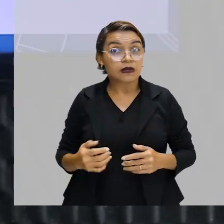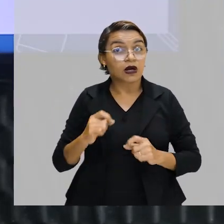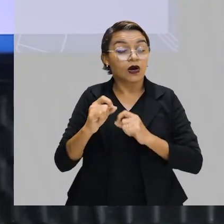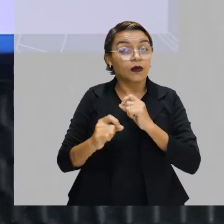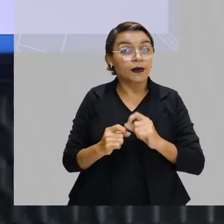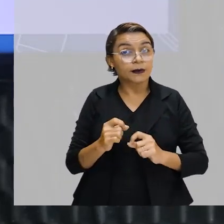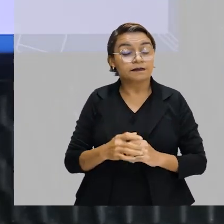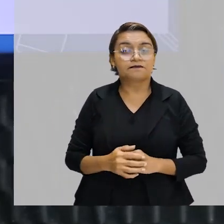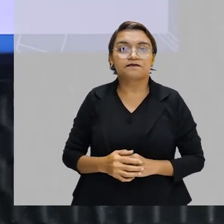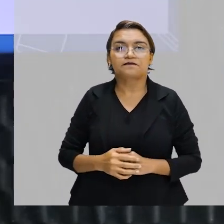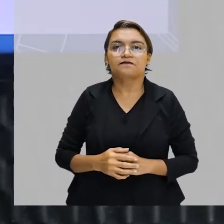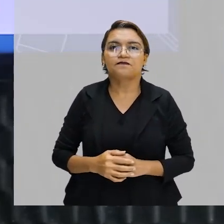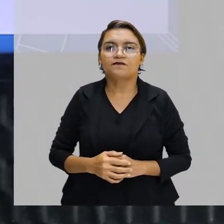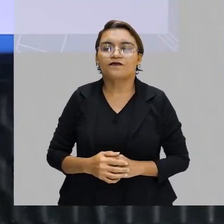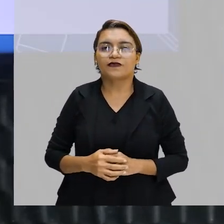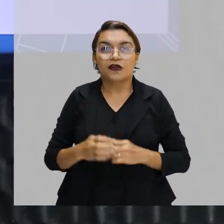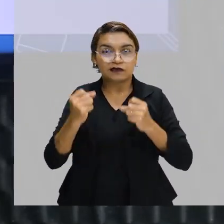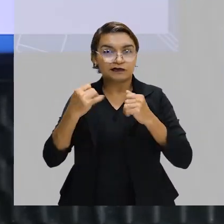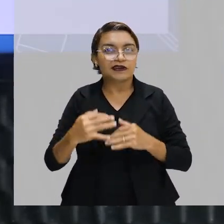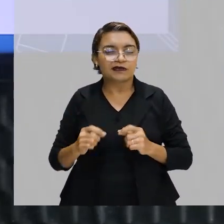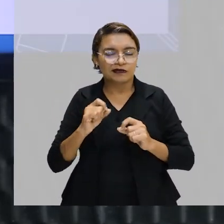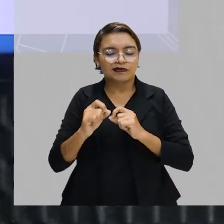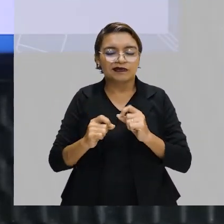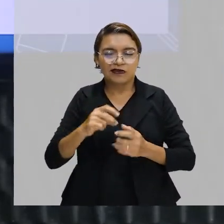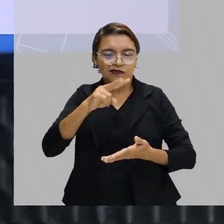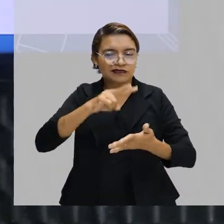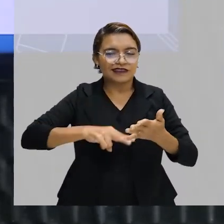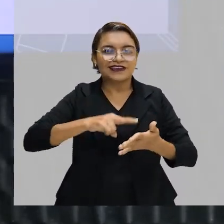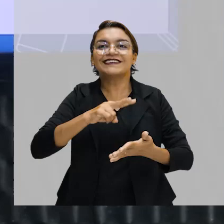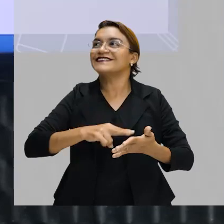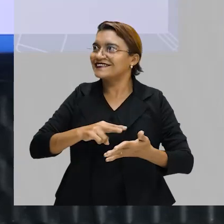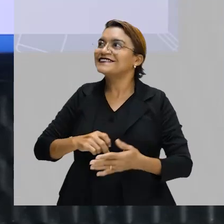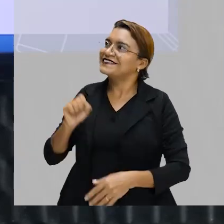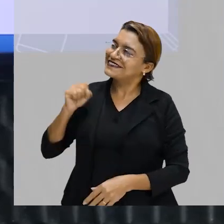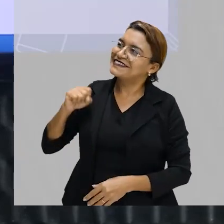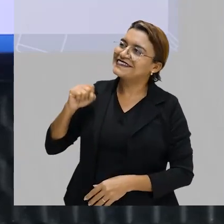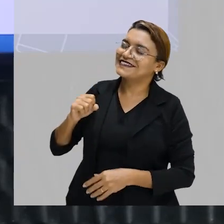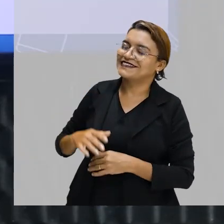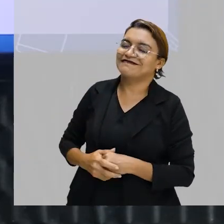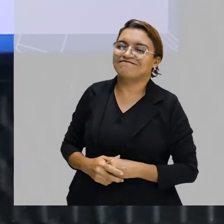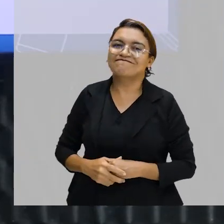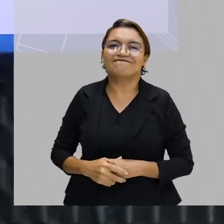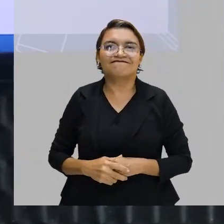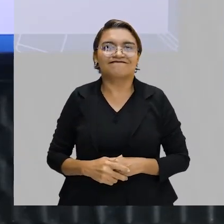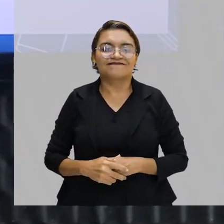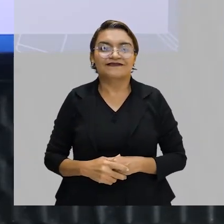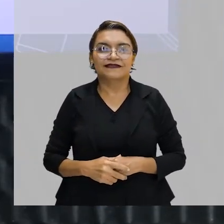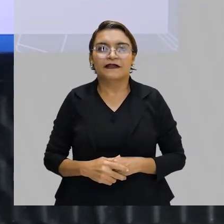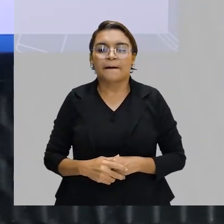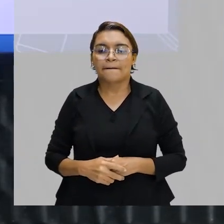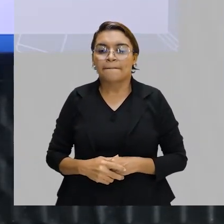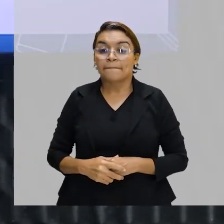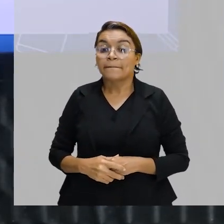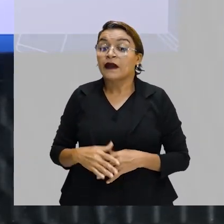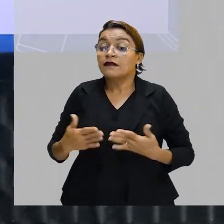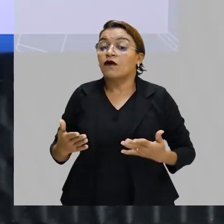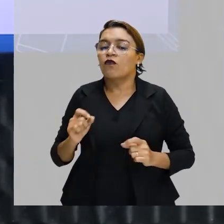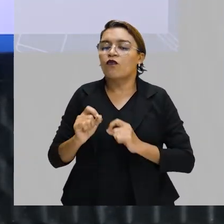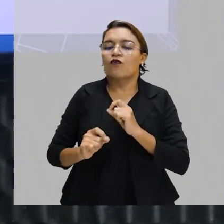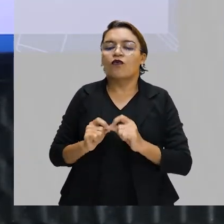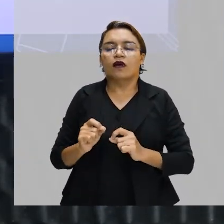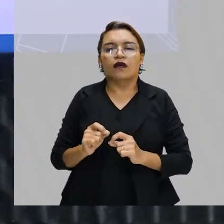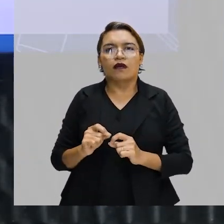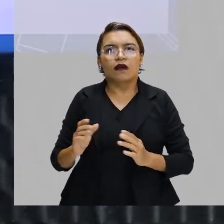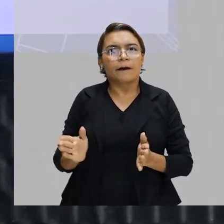Eu não estou empobrecendo, não. Eu não aceito essa palavra, né, Naíris? A gente não aceita essa palavra sobre as nossas vidas, não. É o eu lírico. Empobrece